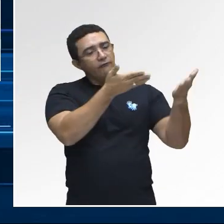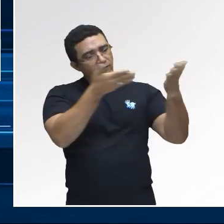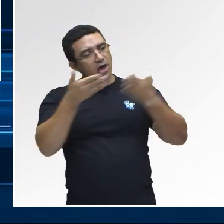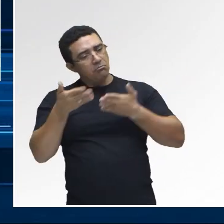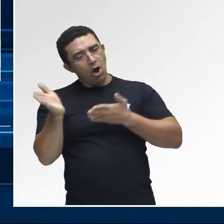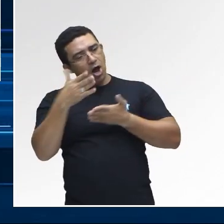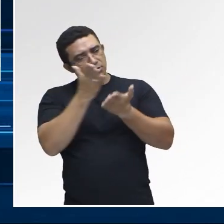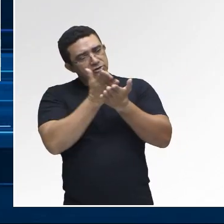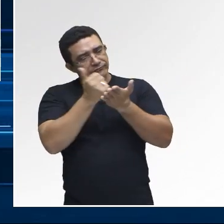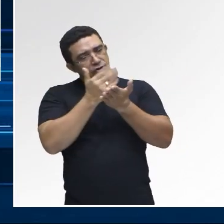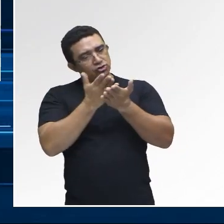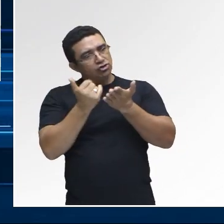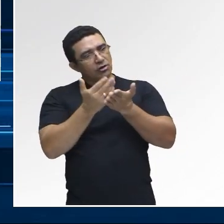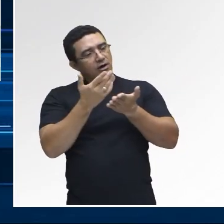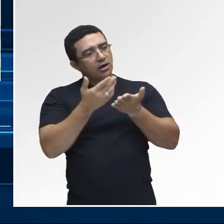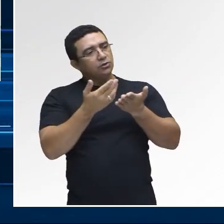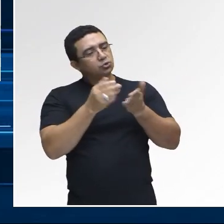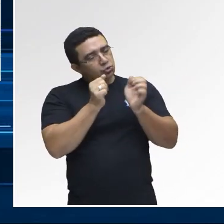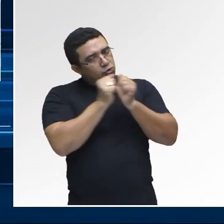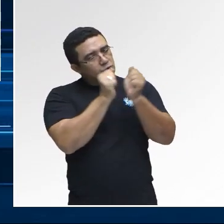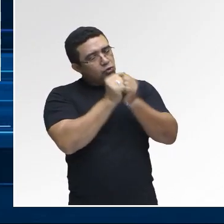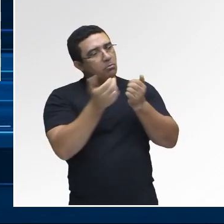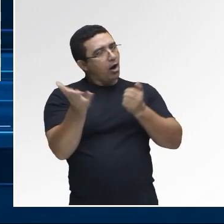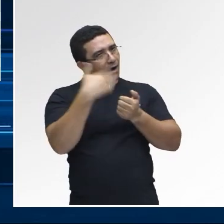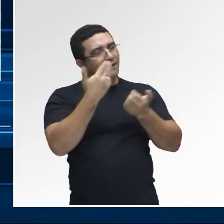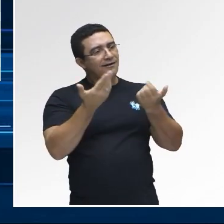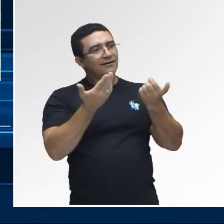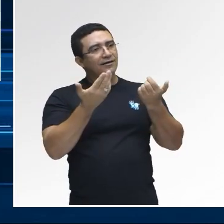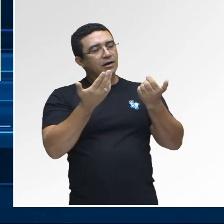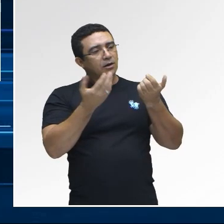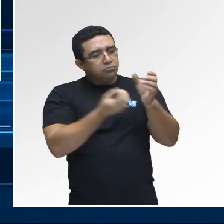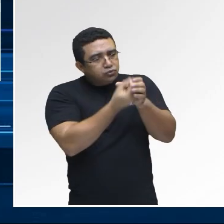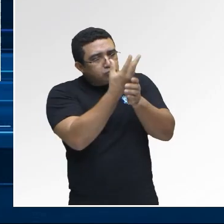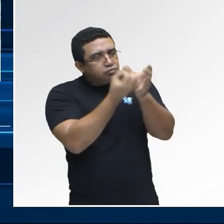dividir? Vamos, tá? Olha, e as invasões?